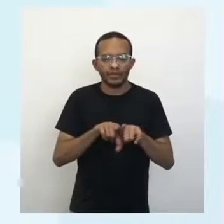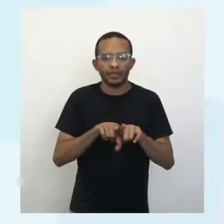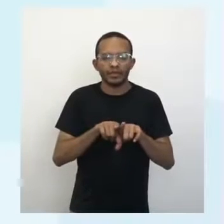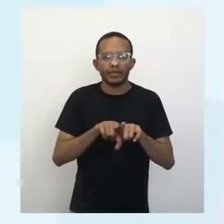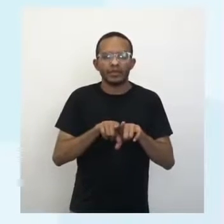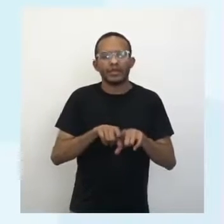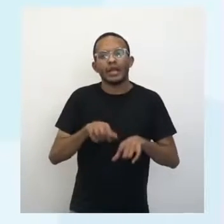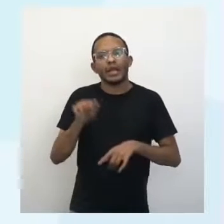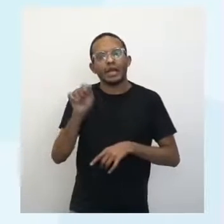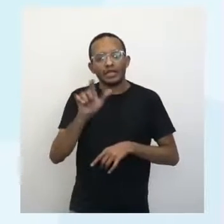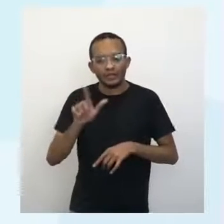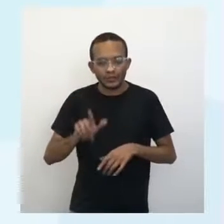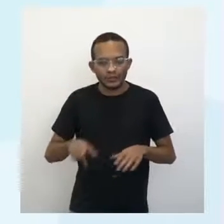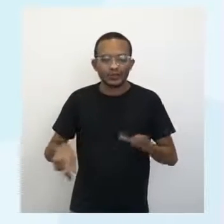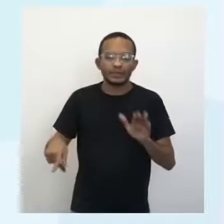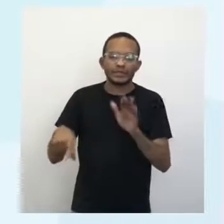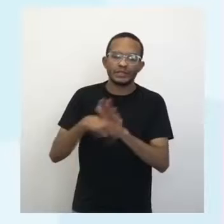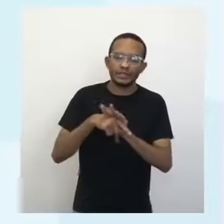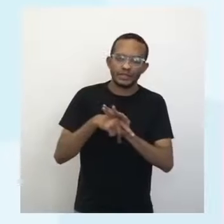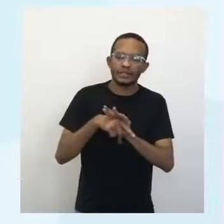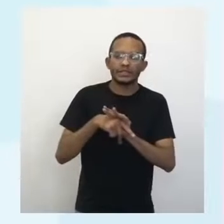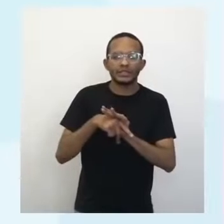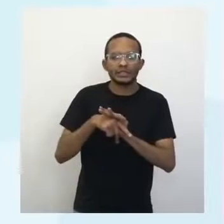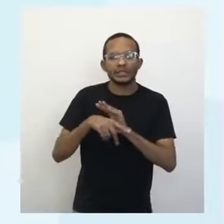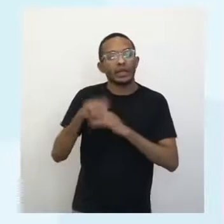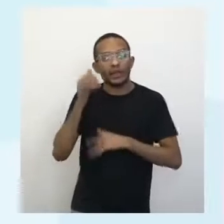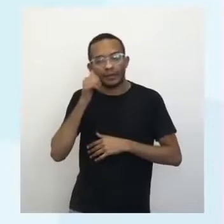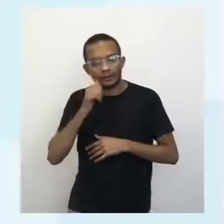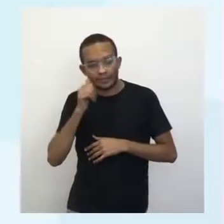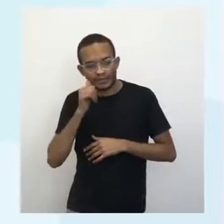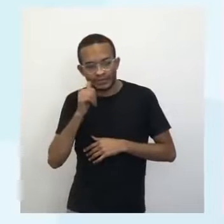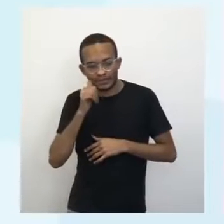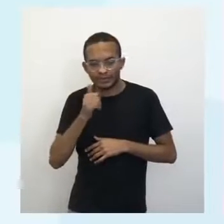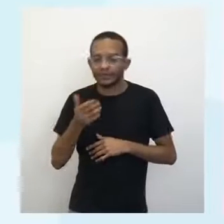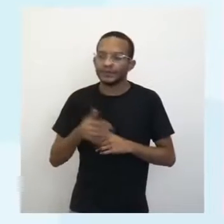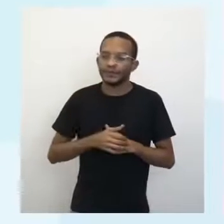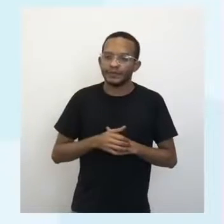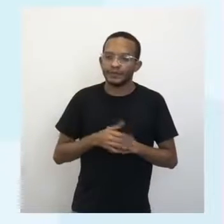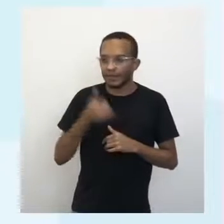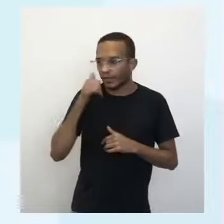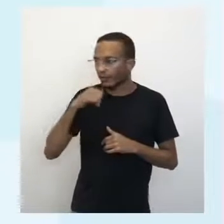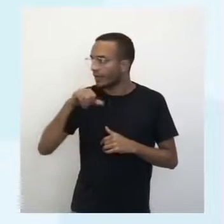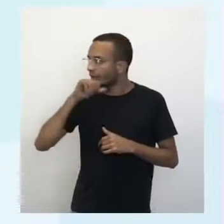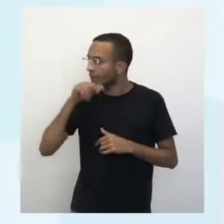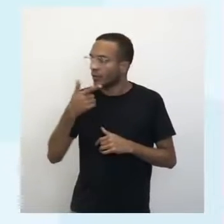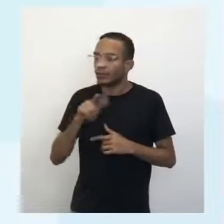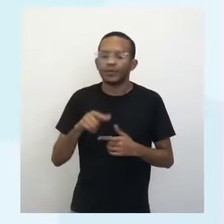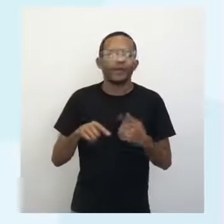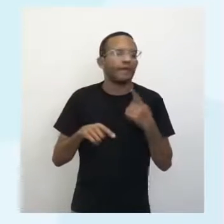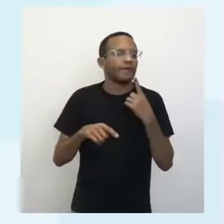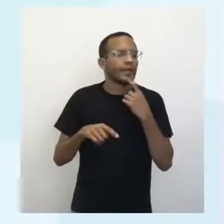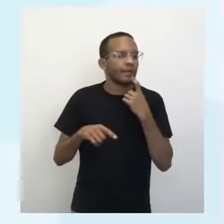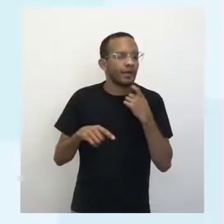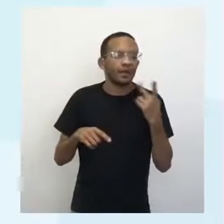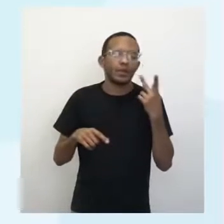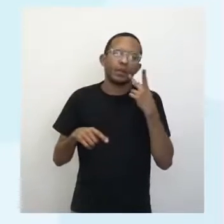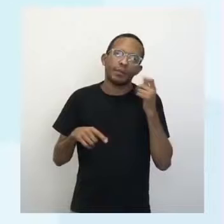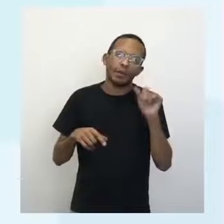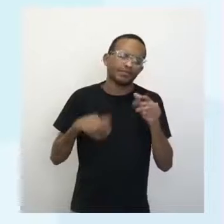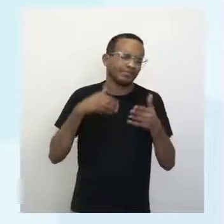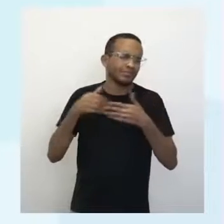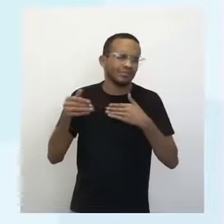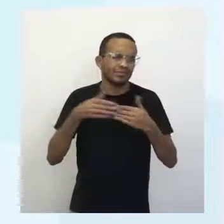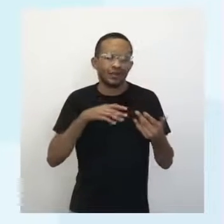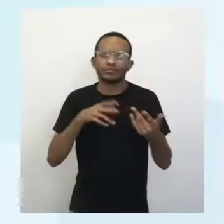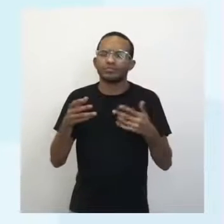o azulzinho foi herdado da mamãe e o vermelhinho do papai, ou vice-versa, tanto faz, não